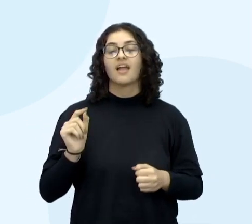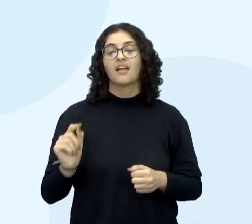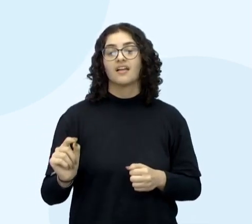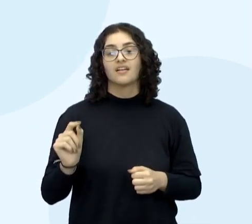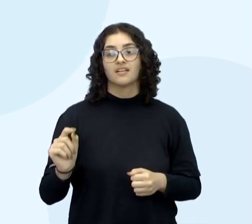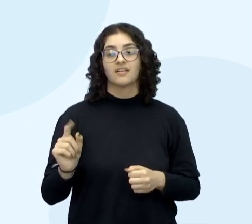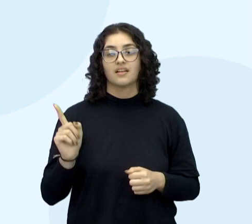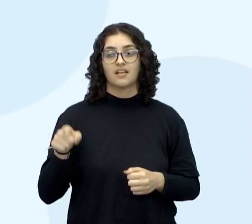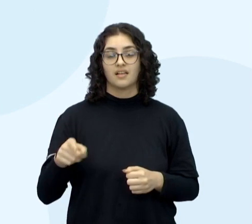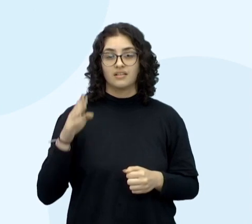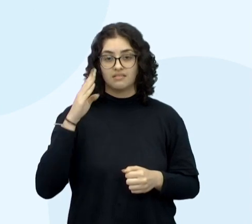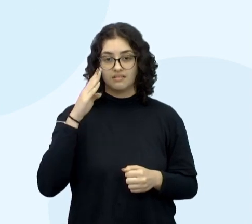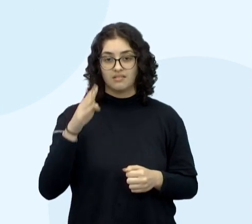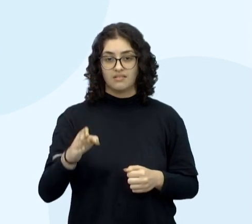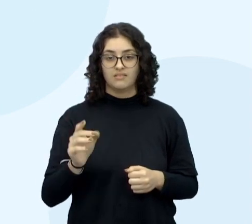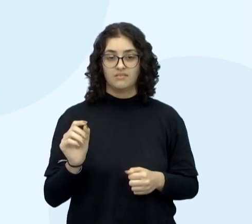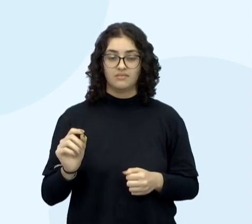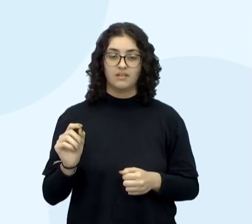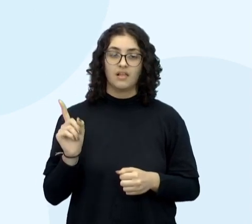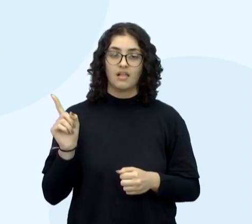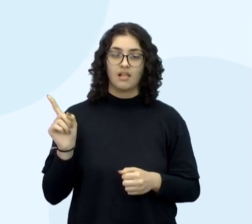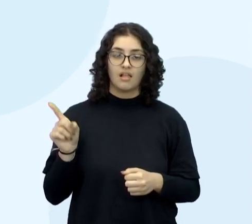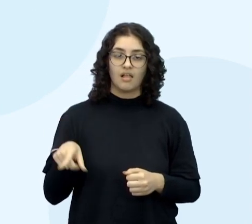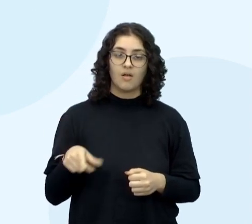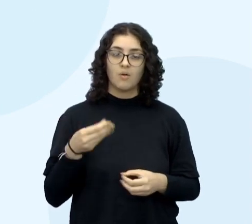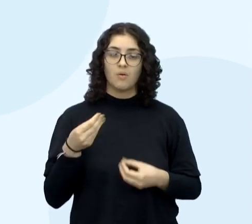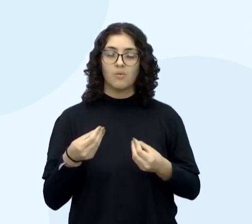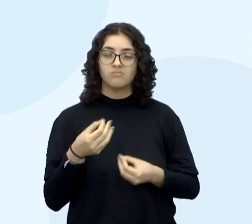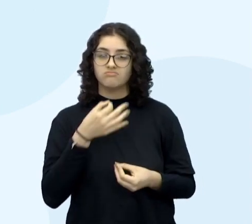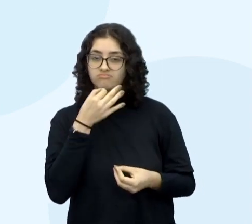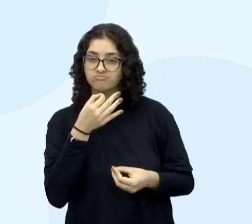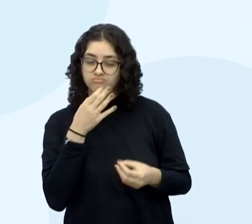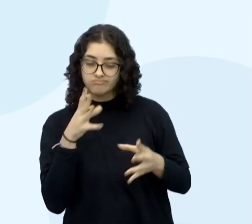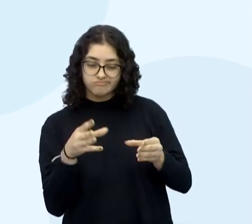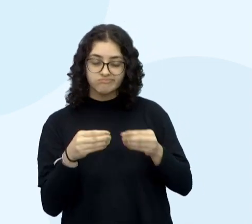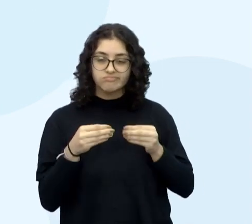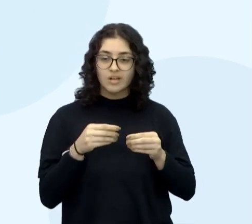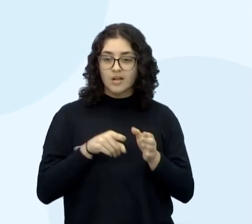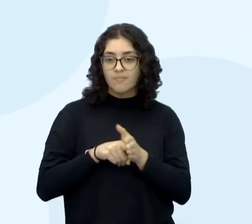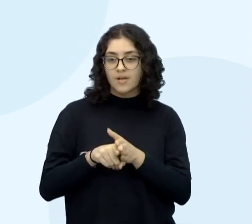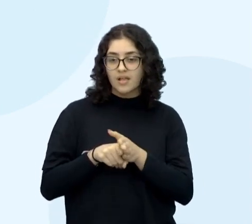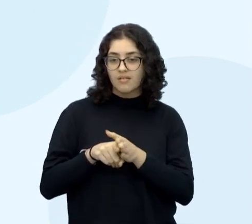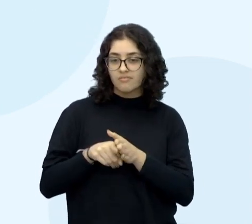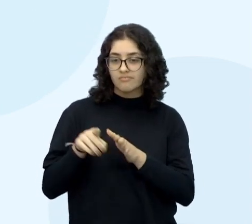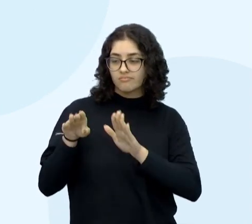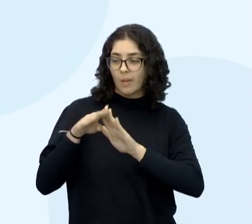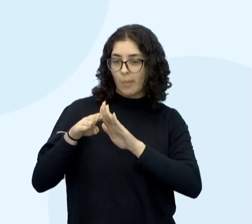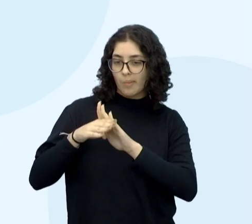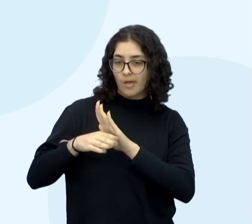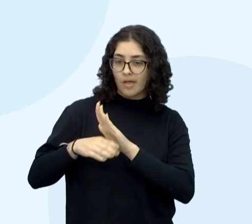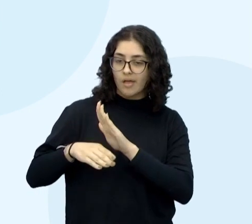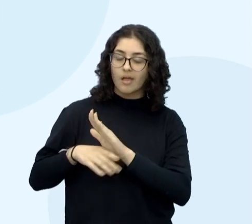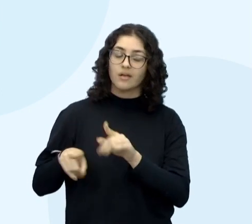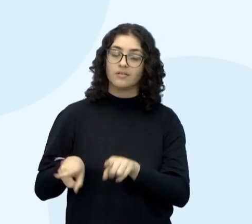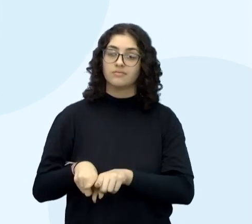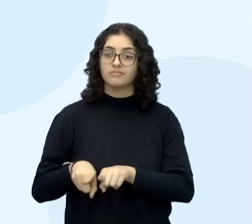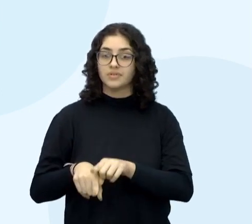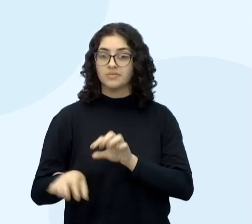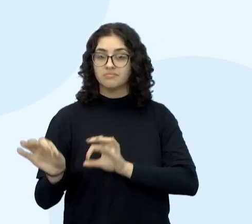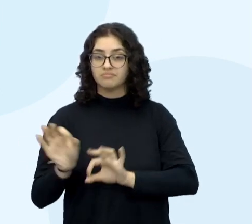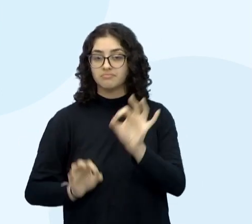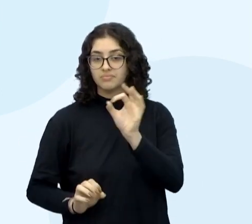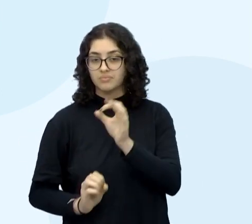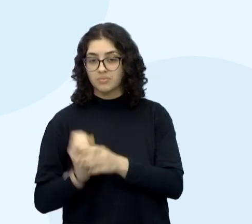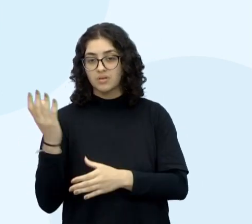são as centrais, que é apropriar-se criticamente de processos de pesquisas e também produzir